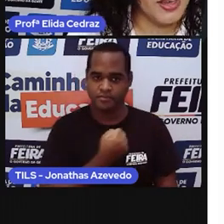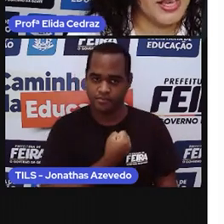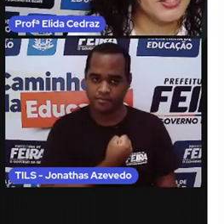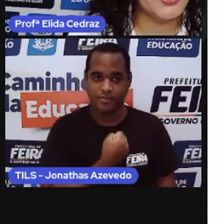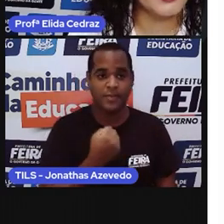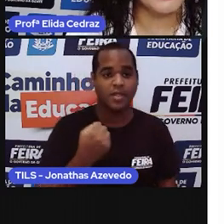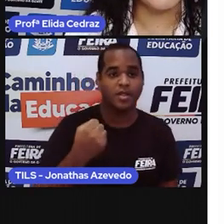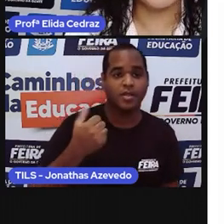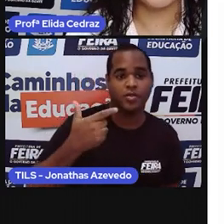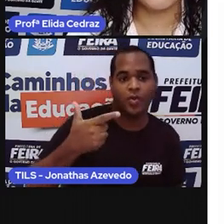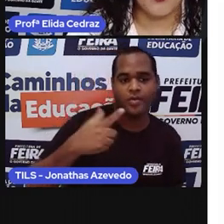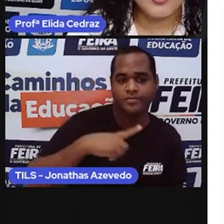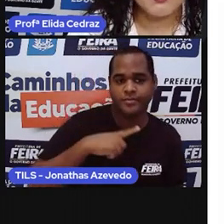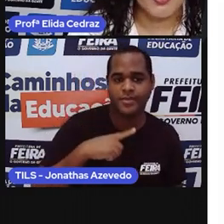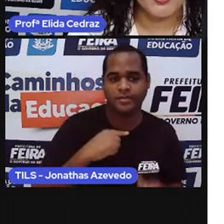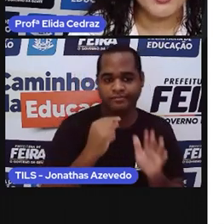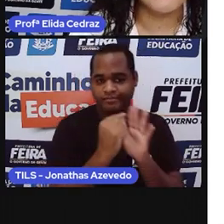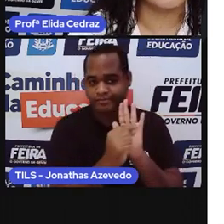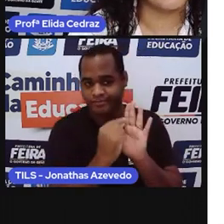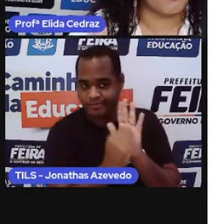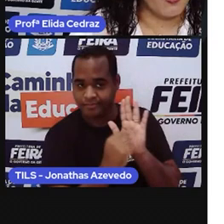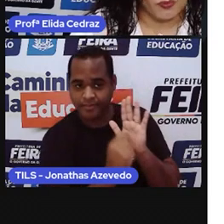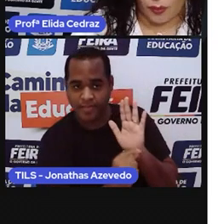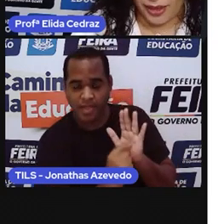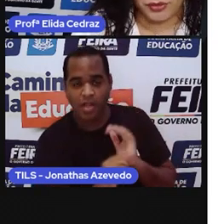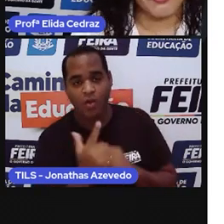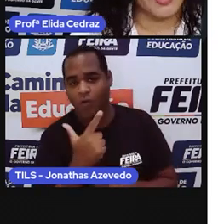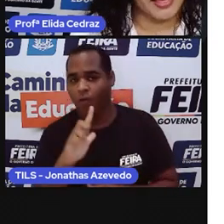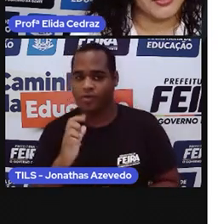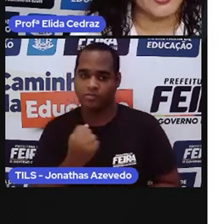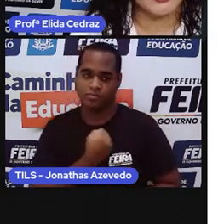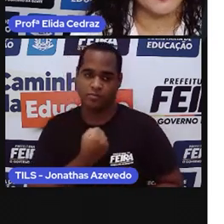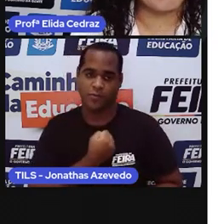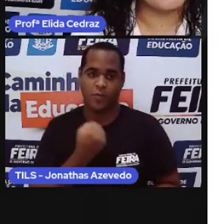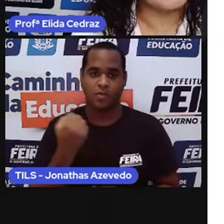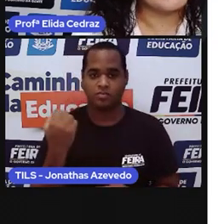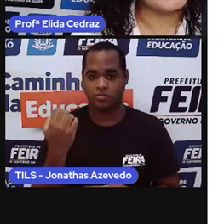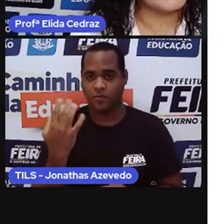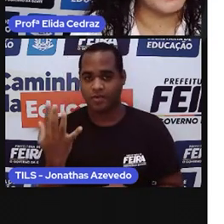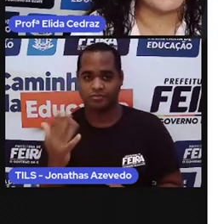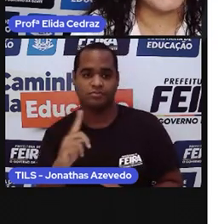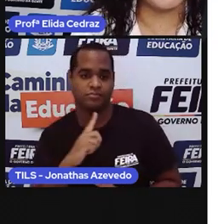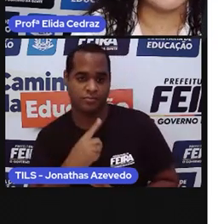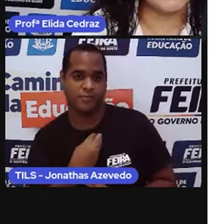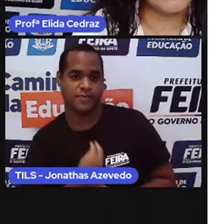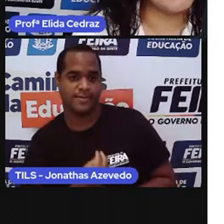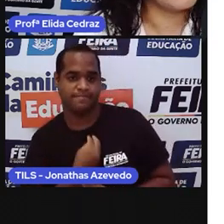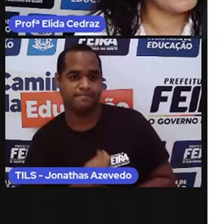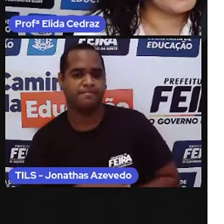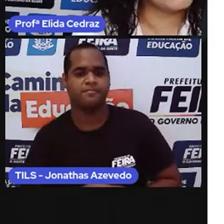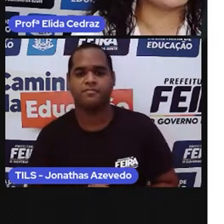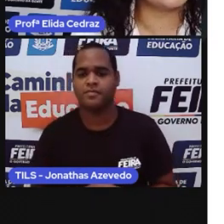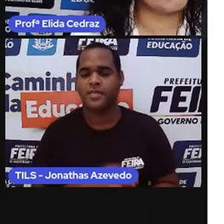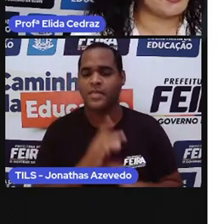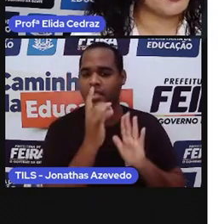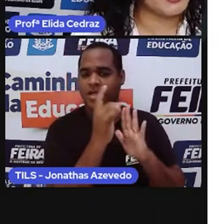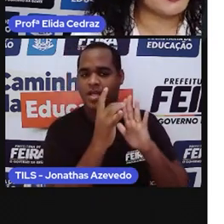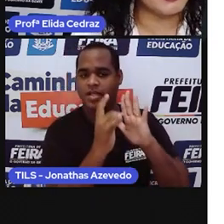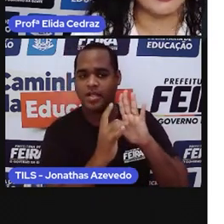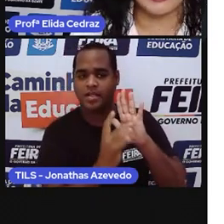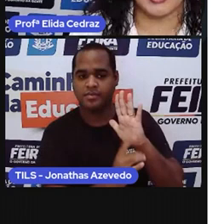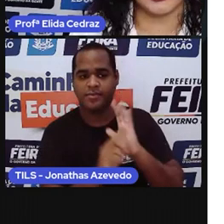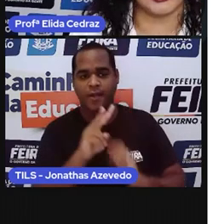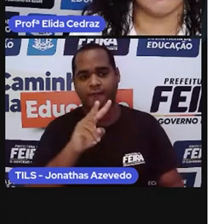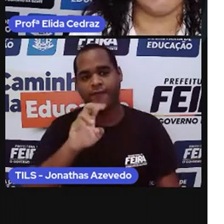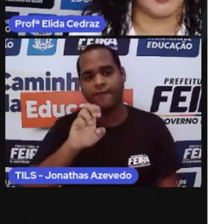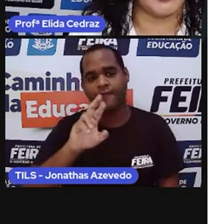três versos e dois bloquinhos com quatro versos. E cada linha numerada nós chamamos